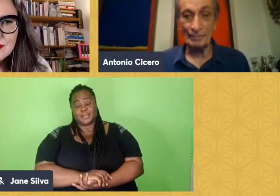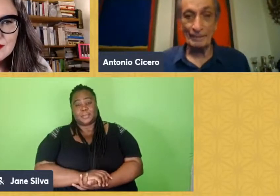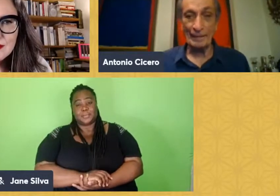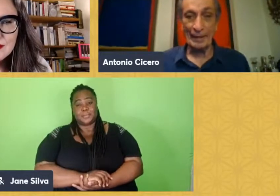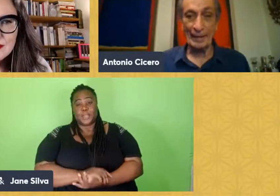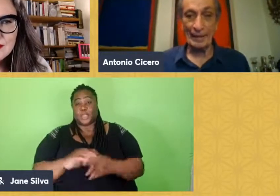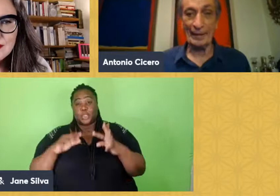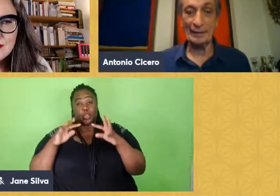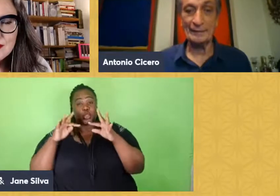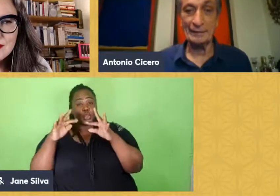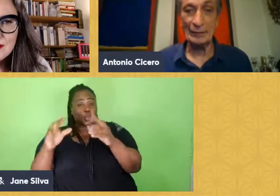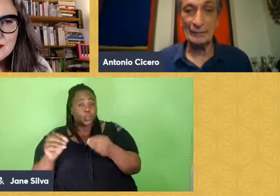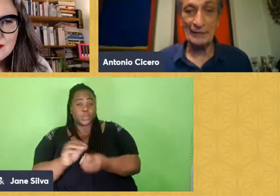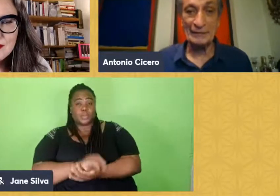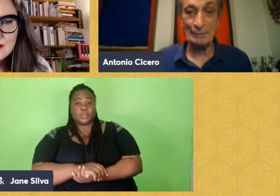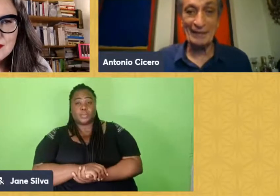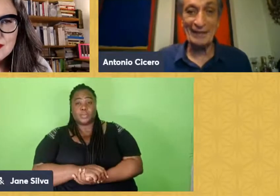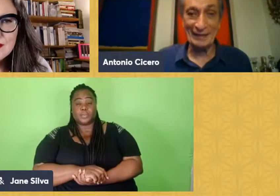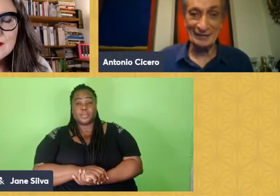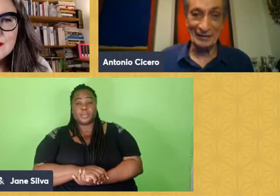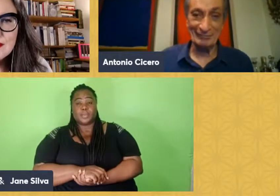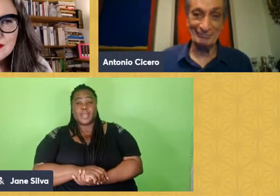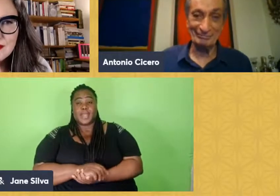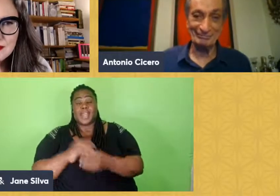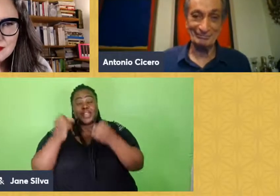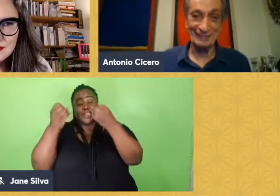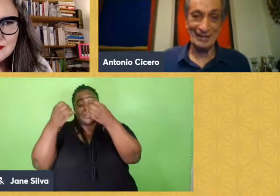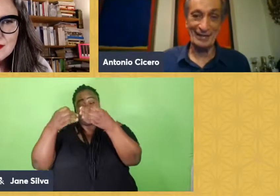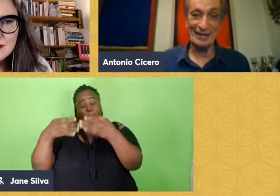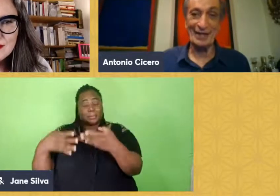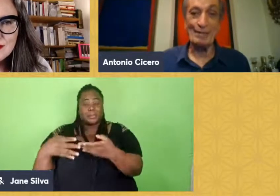totalmente, digamos, explicada,